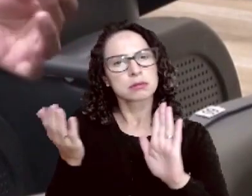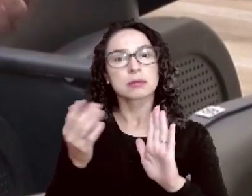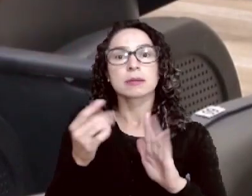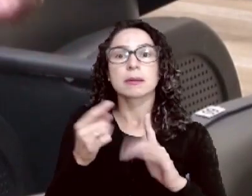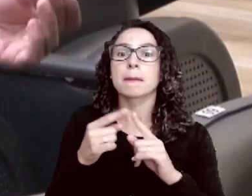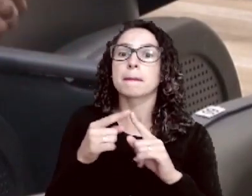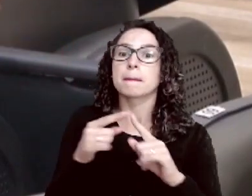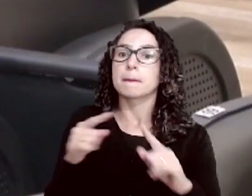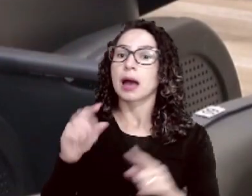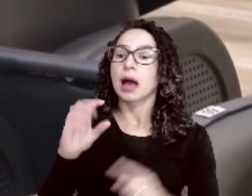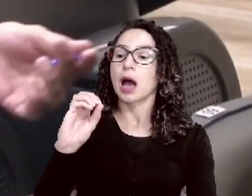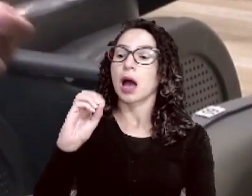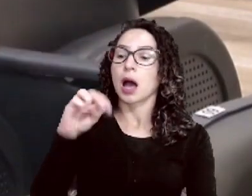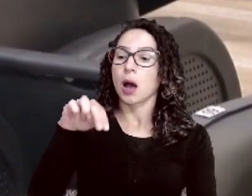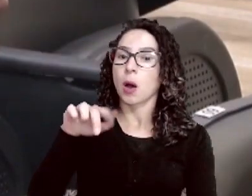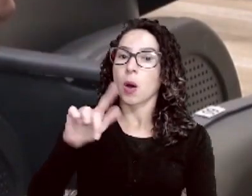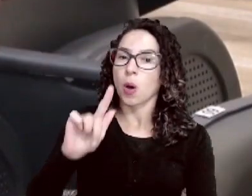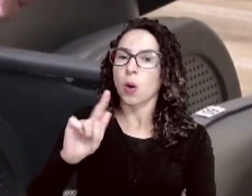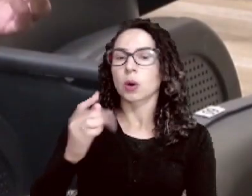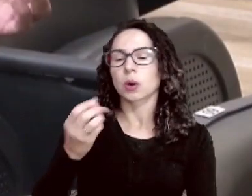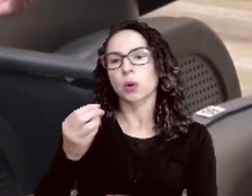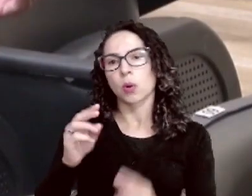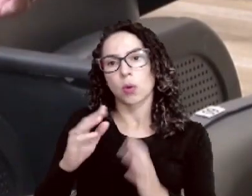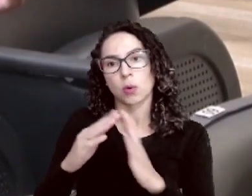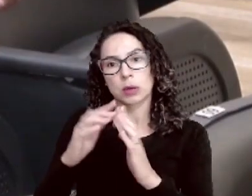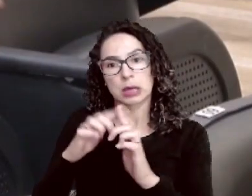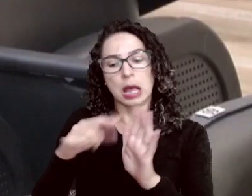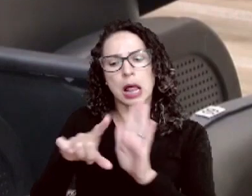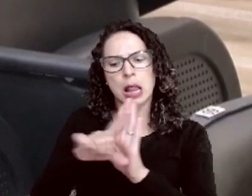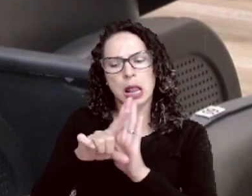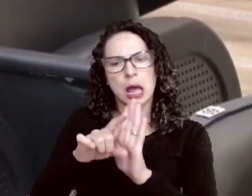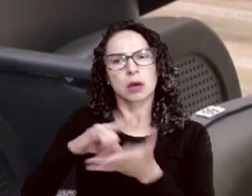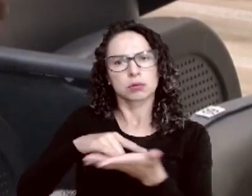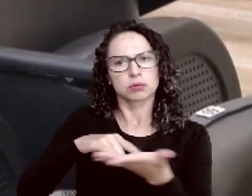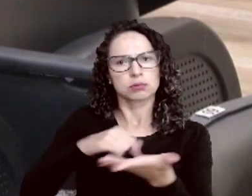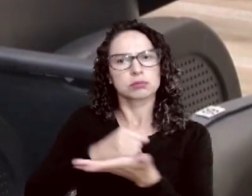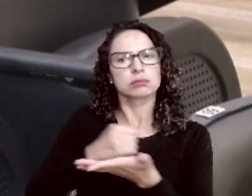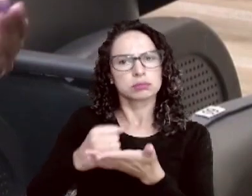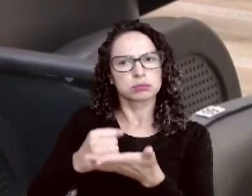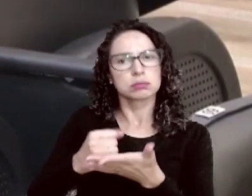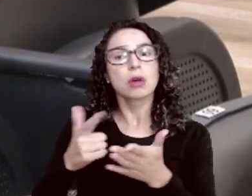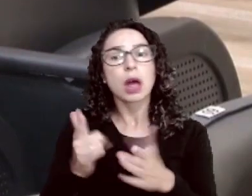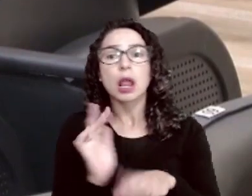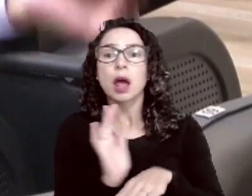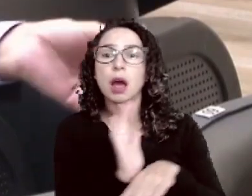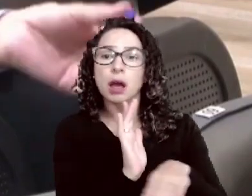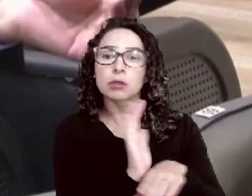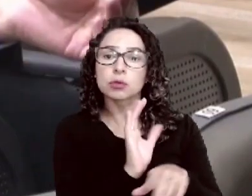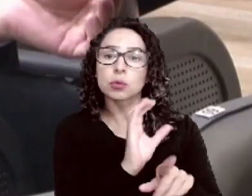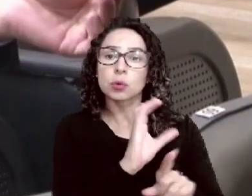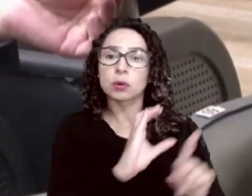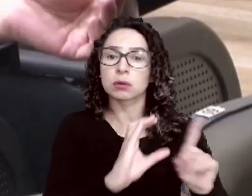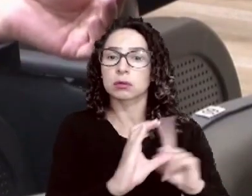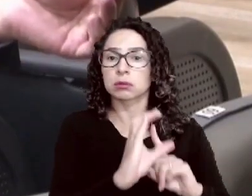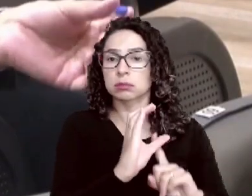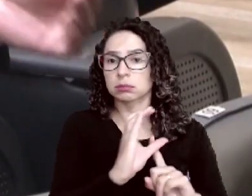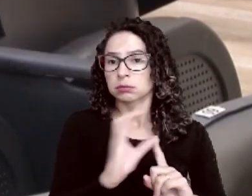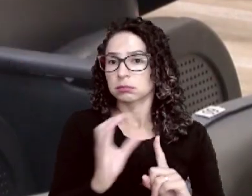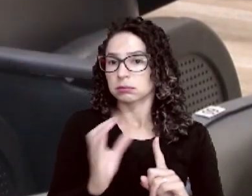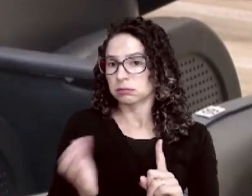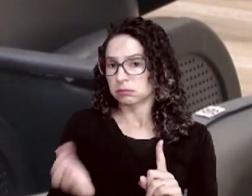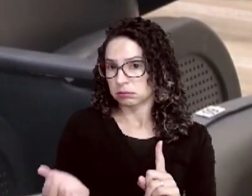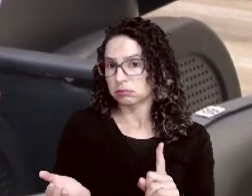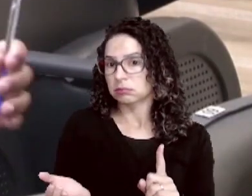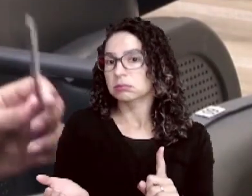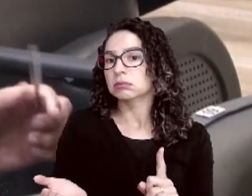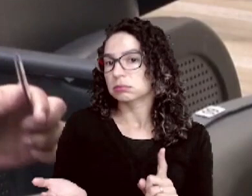as ONGs, as igrejas, são legalizadas. Elas são prestadoras de serviço para a comunidade. Então, eu